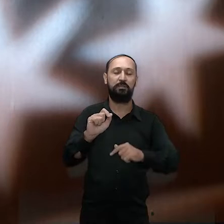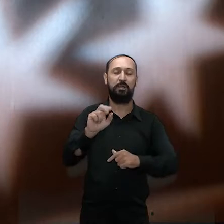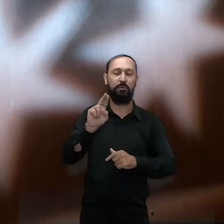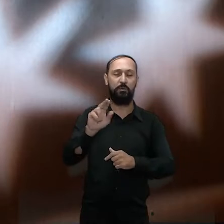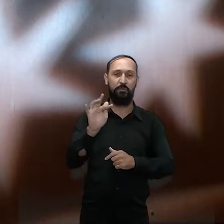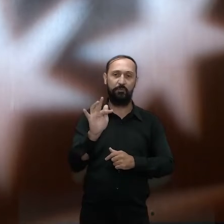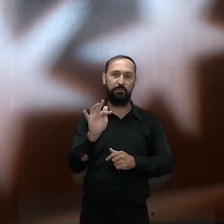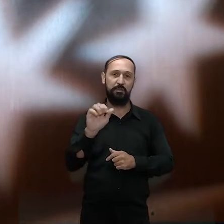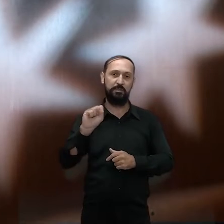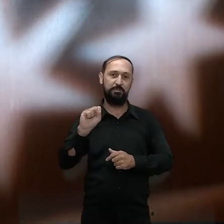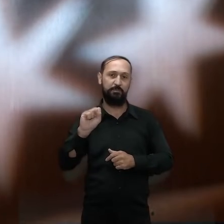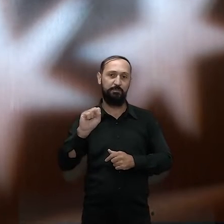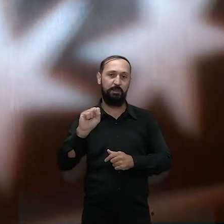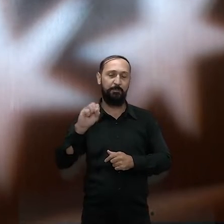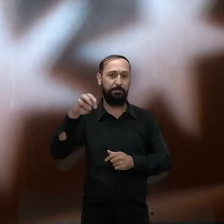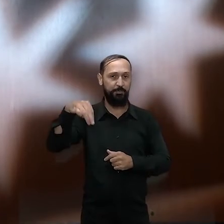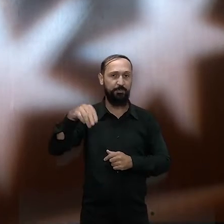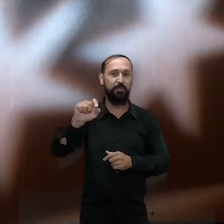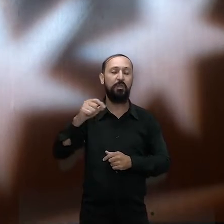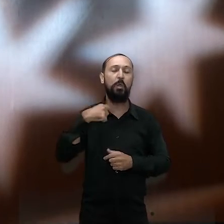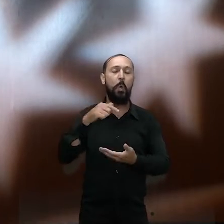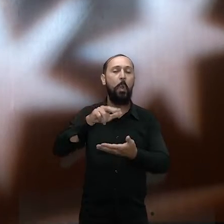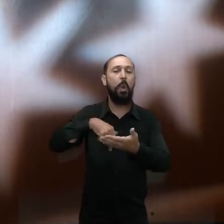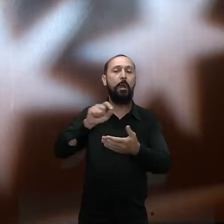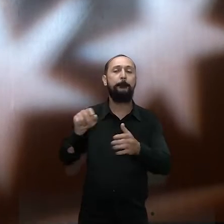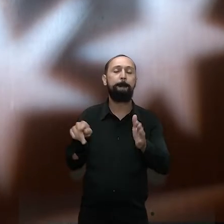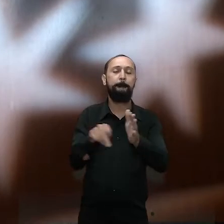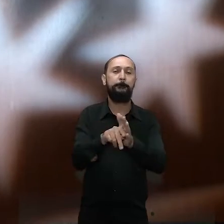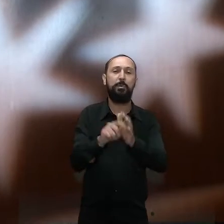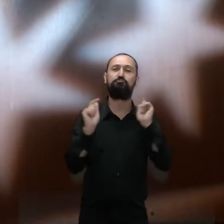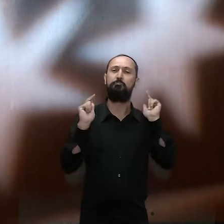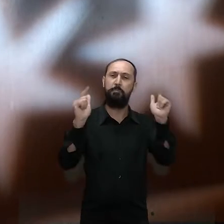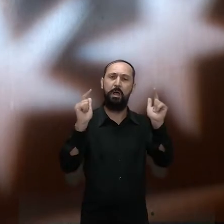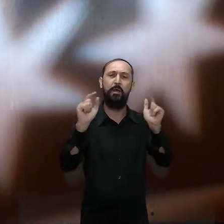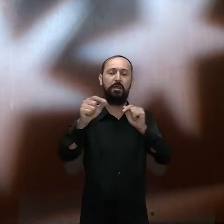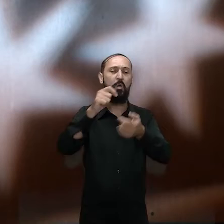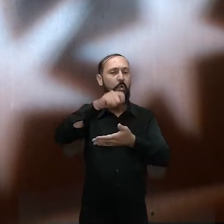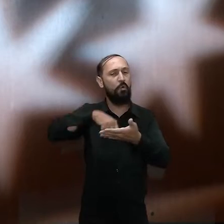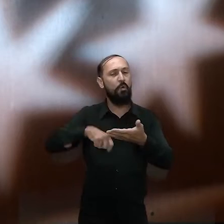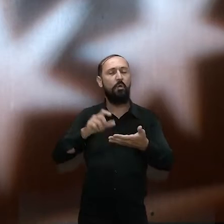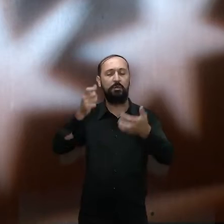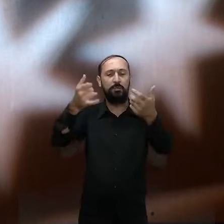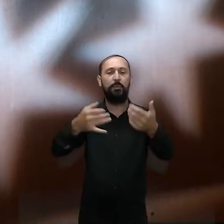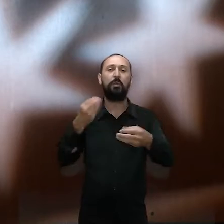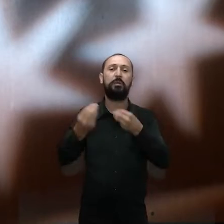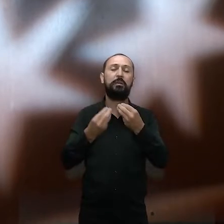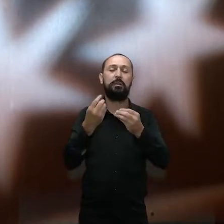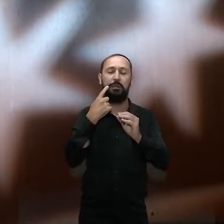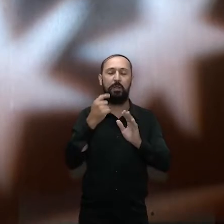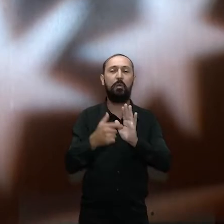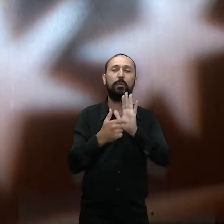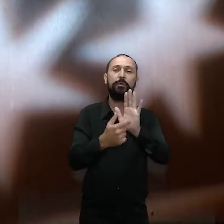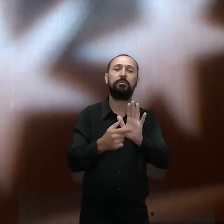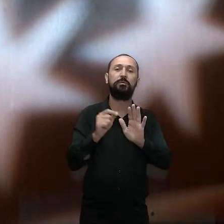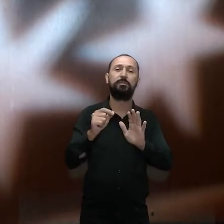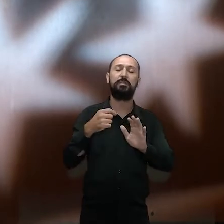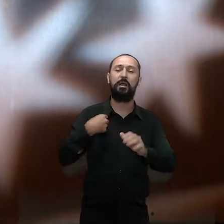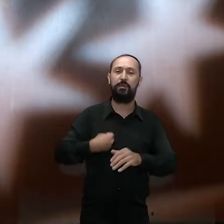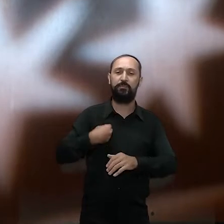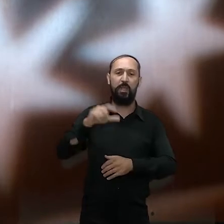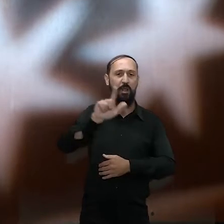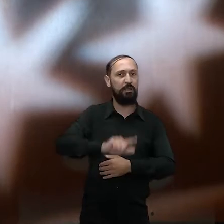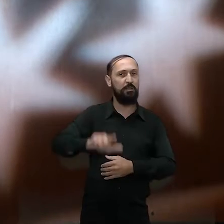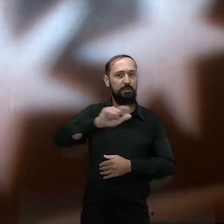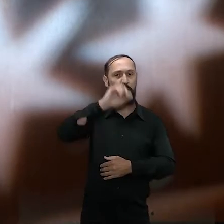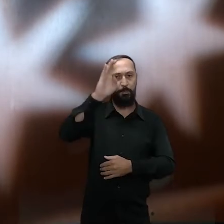Federal de Santa Maria e autor de livros voltados ao gênero steampunk, falou sobre a representatividade de